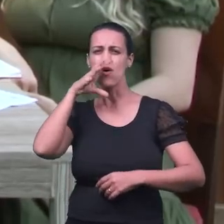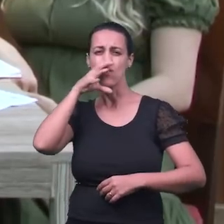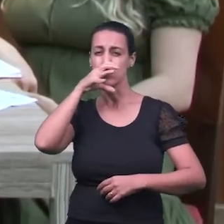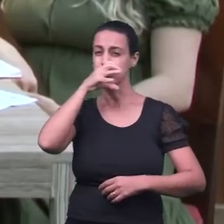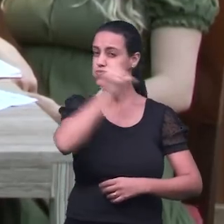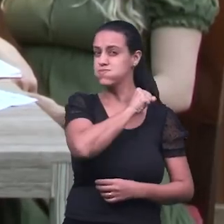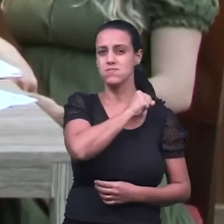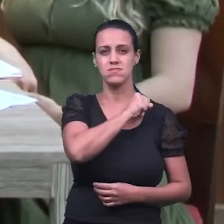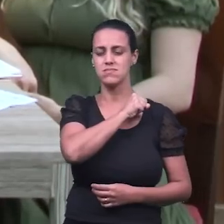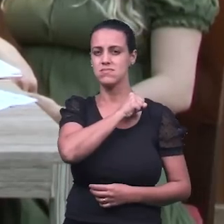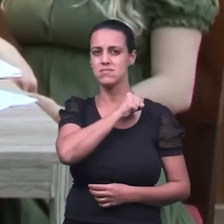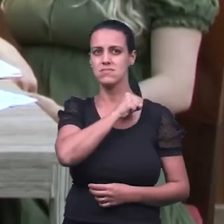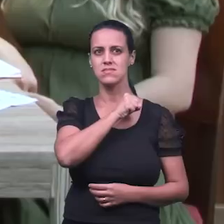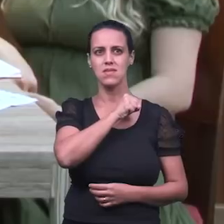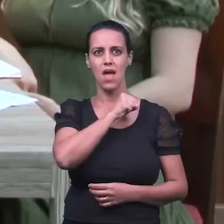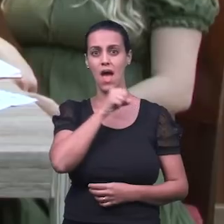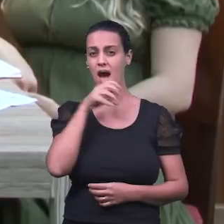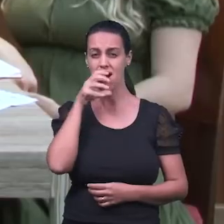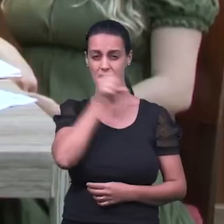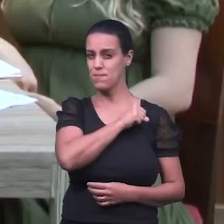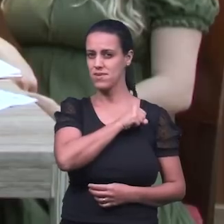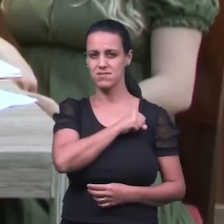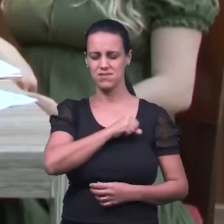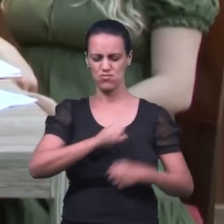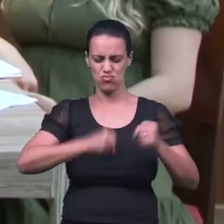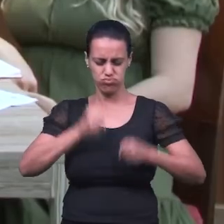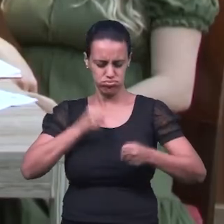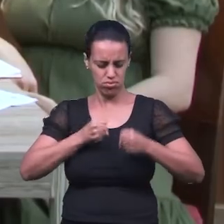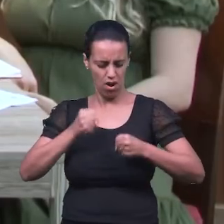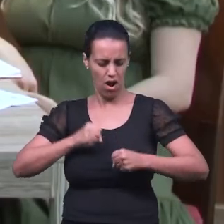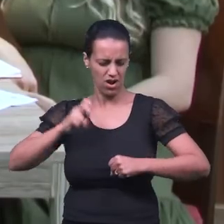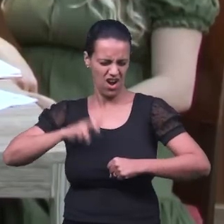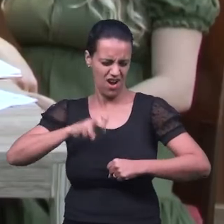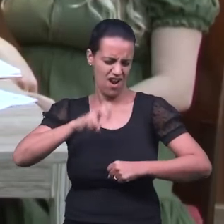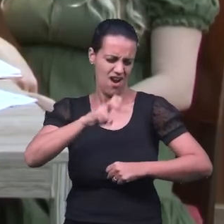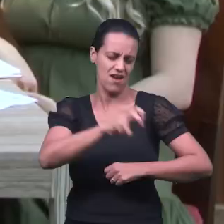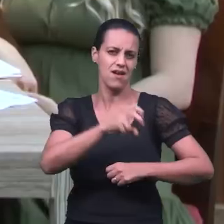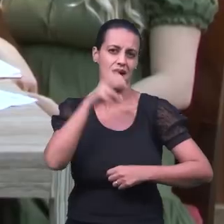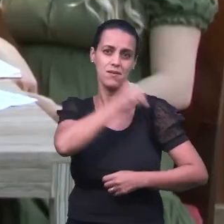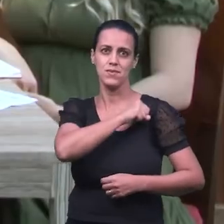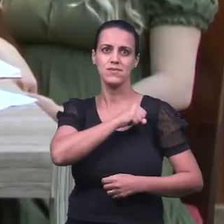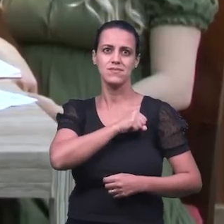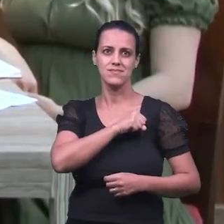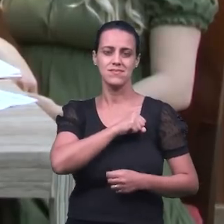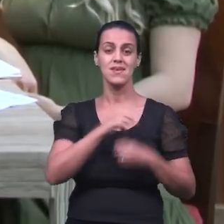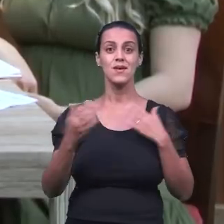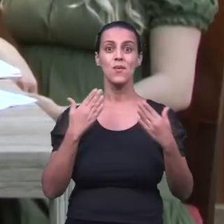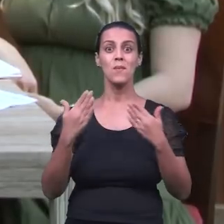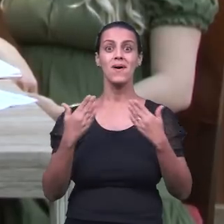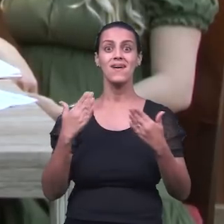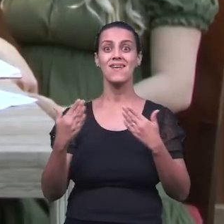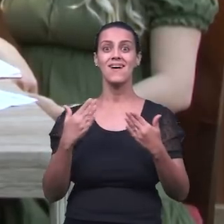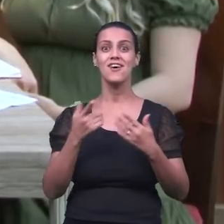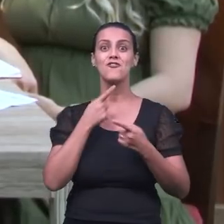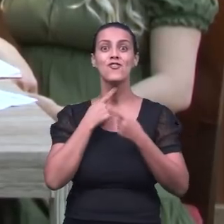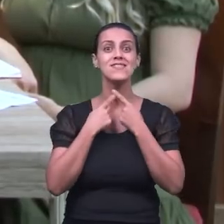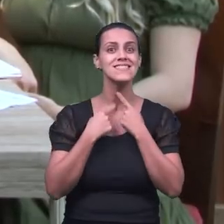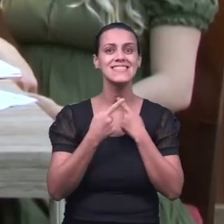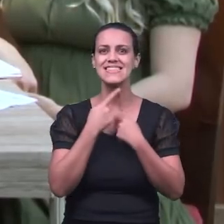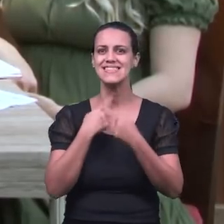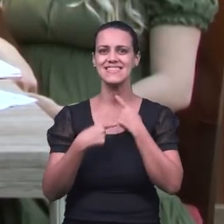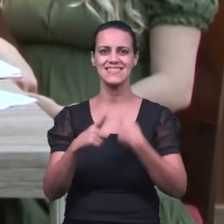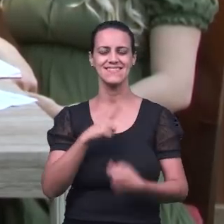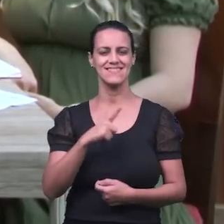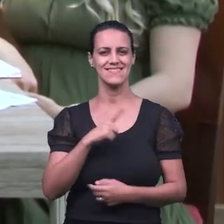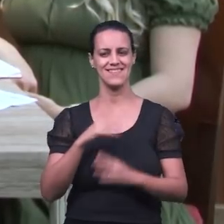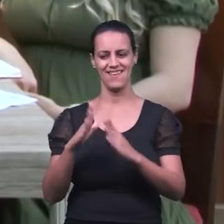que correm em velocidades altas. E a gente pode fazer uma comparação justamente com o anseio que nós temos, que